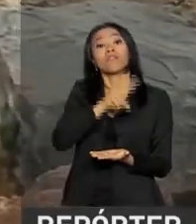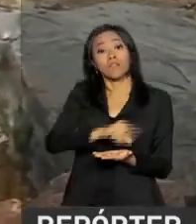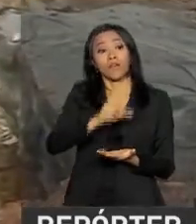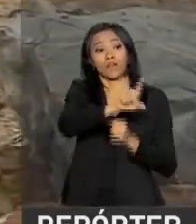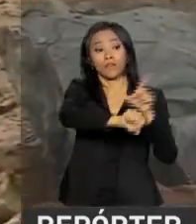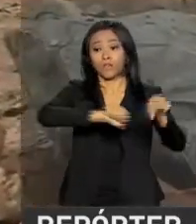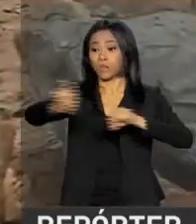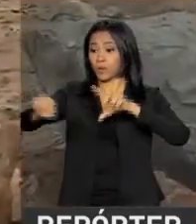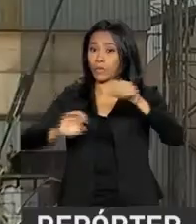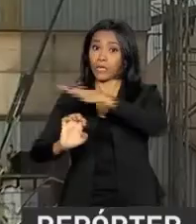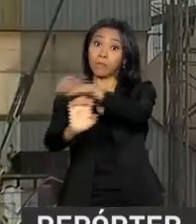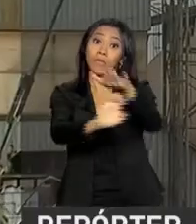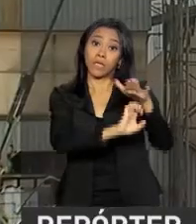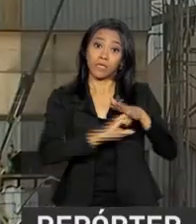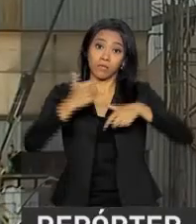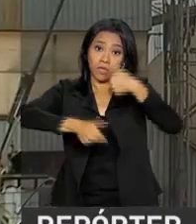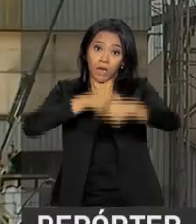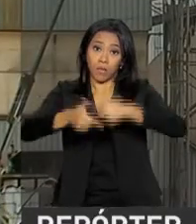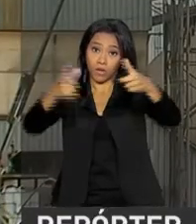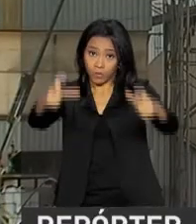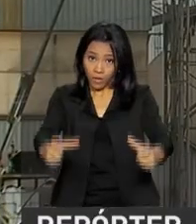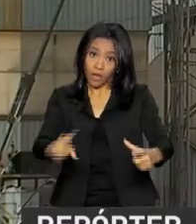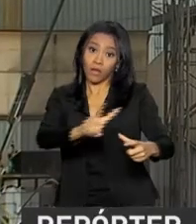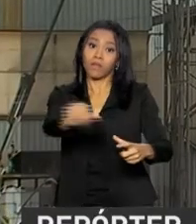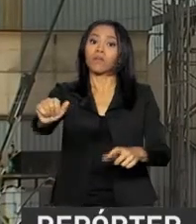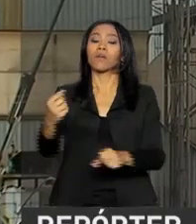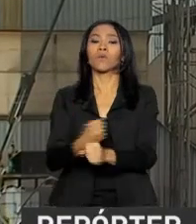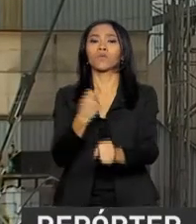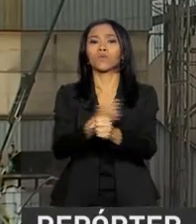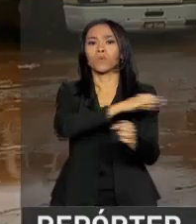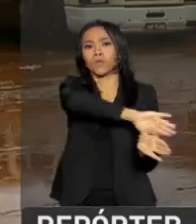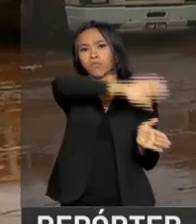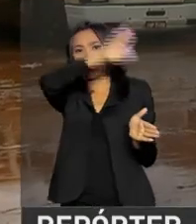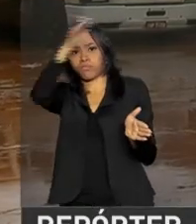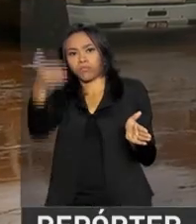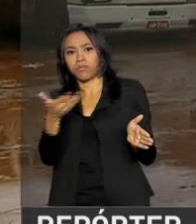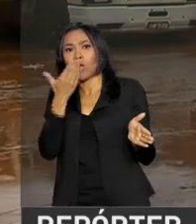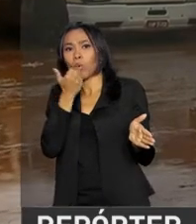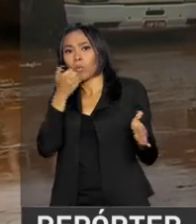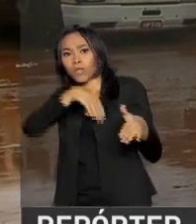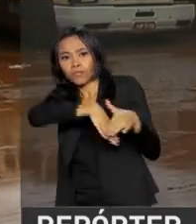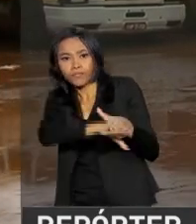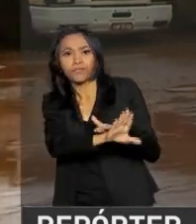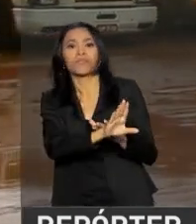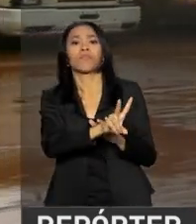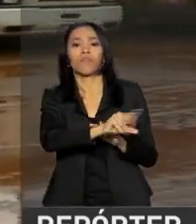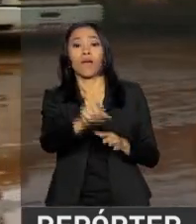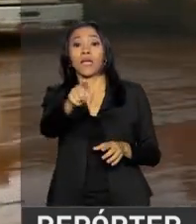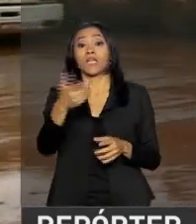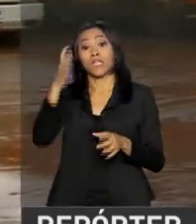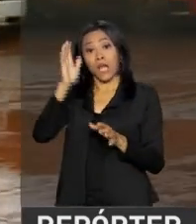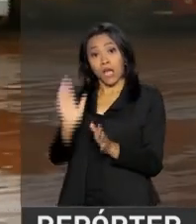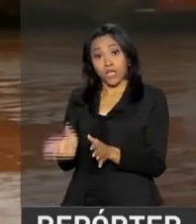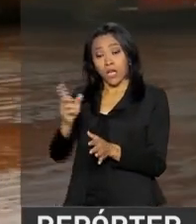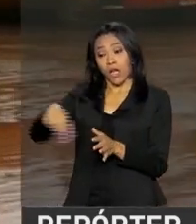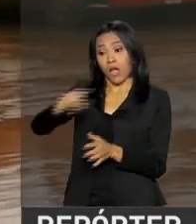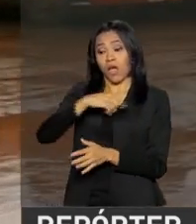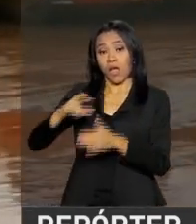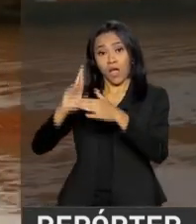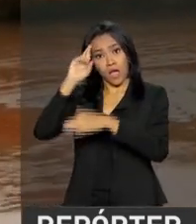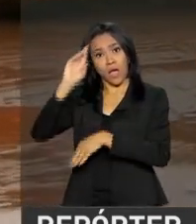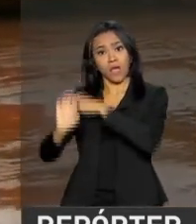operar no local elas vão construir armazéns no pátio já os produtores poderão estacionar até